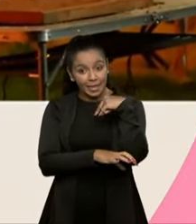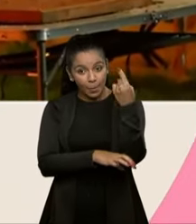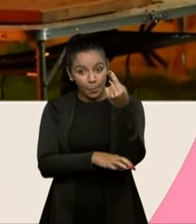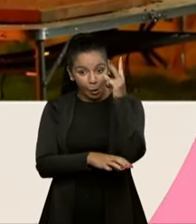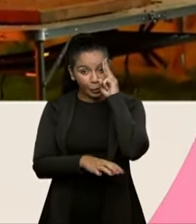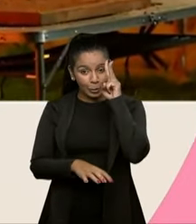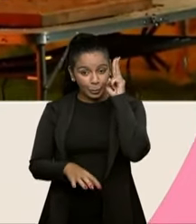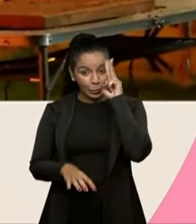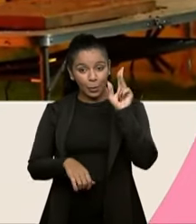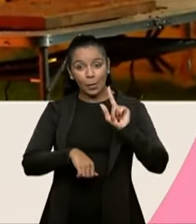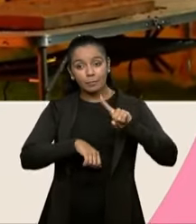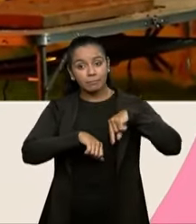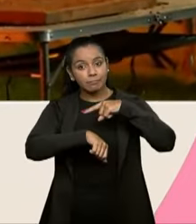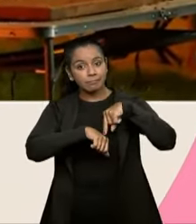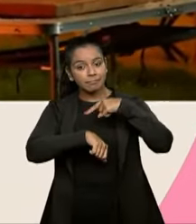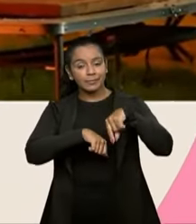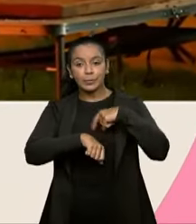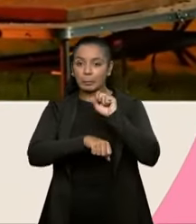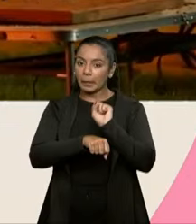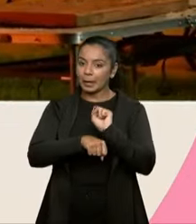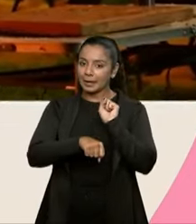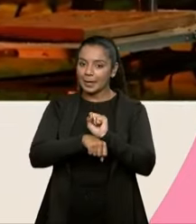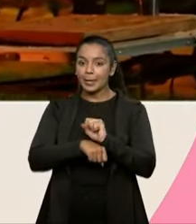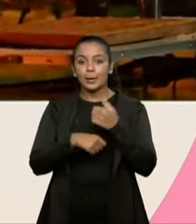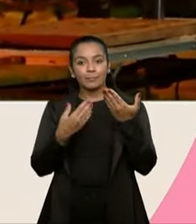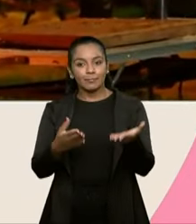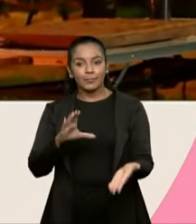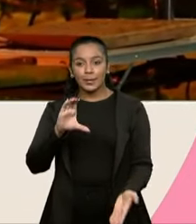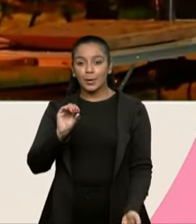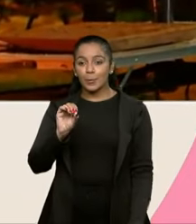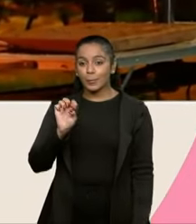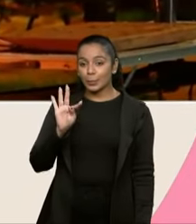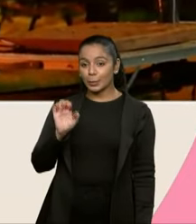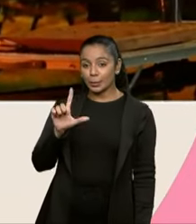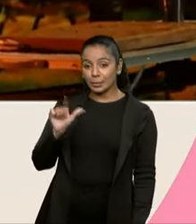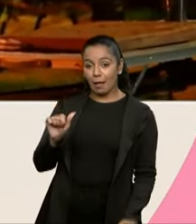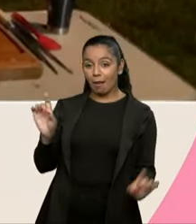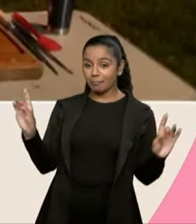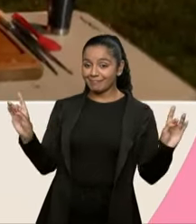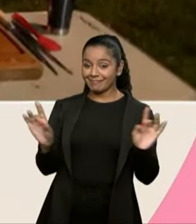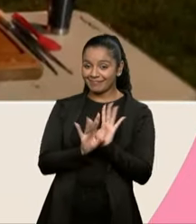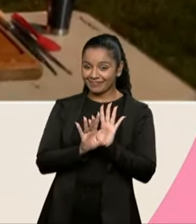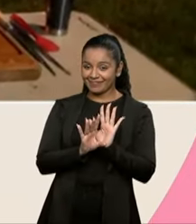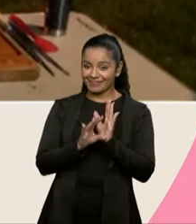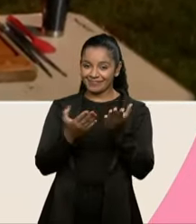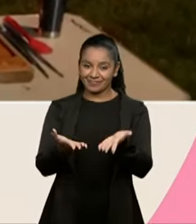e horas esperadas, nossa costelinha saiu.